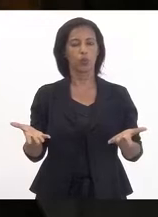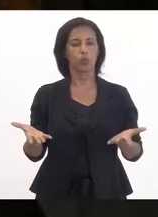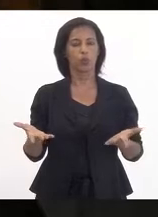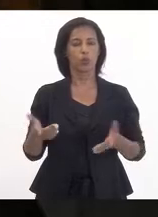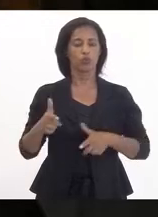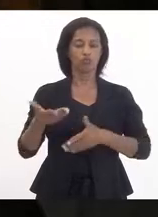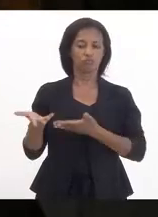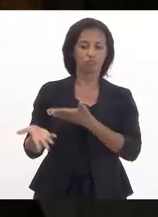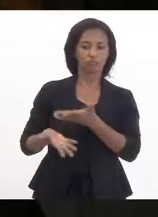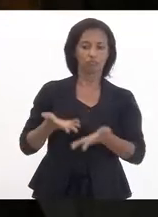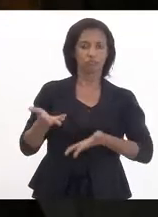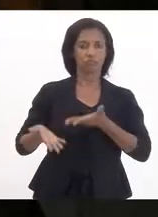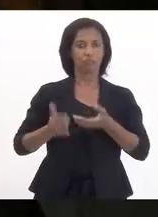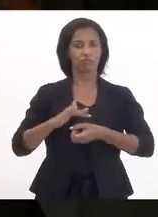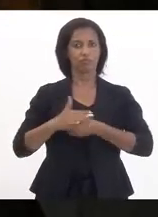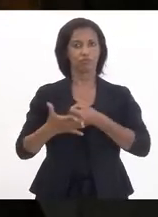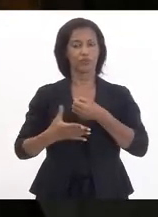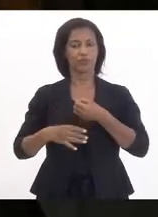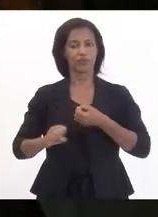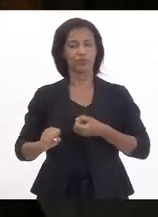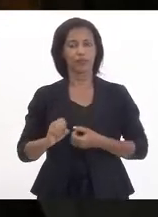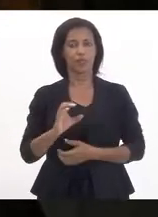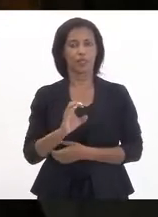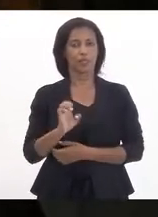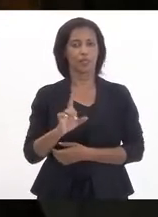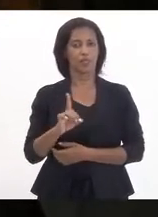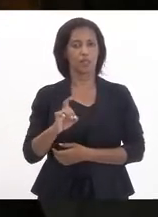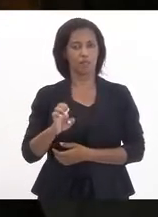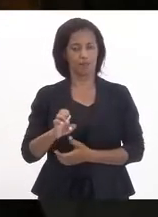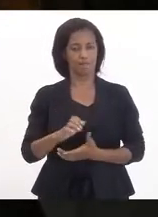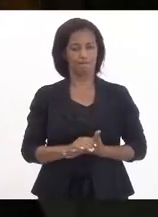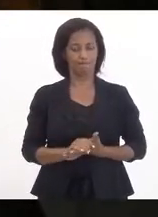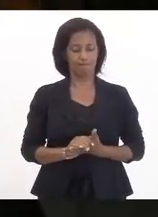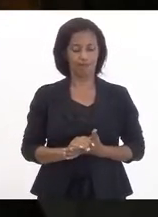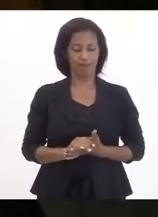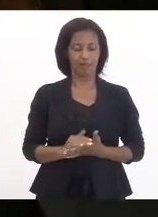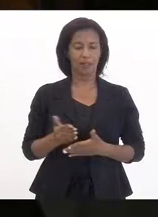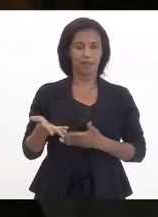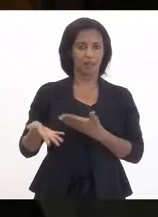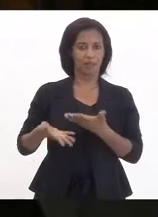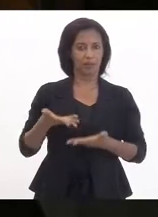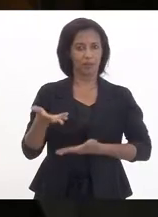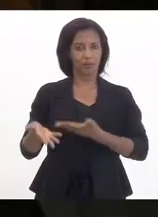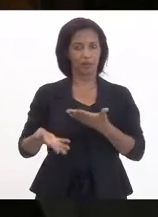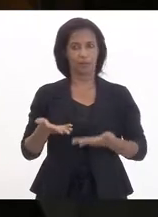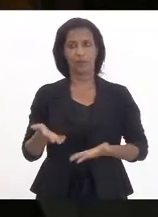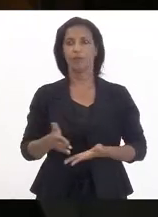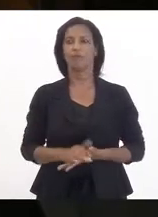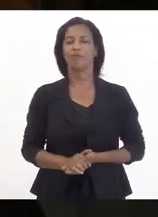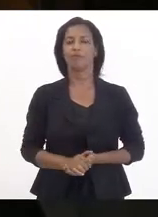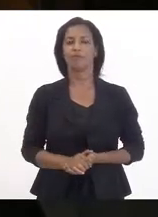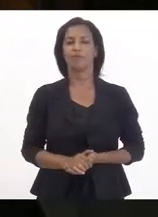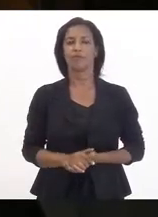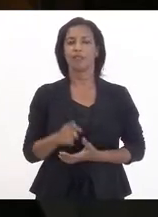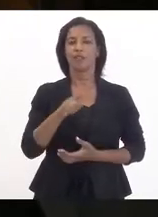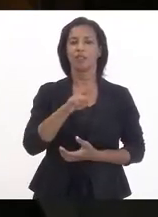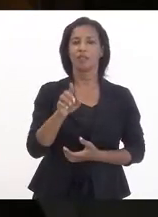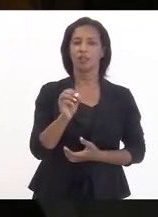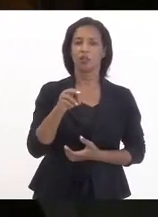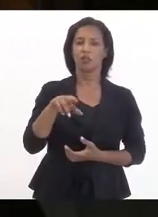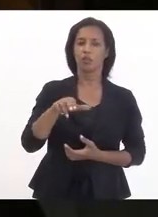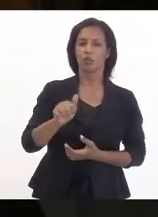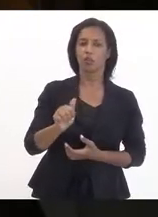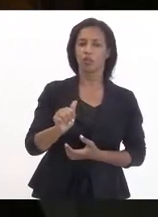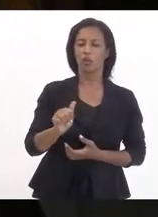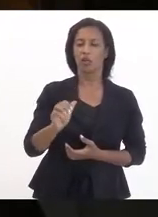e tratamento de esgoto da SEDAE, que envolve a zona oeste